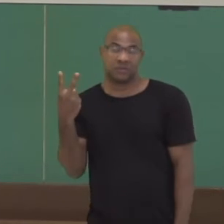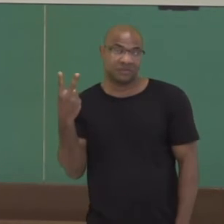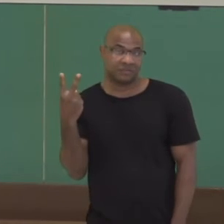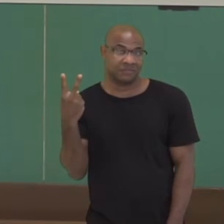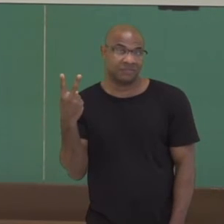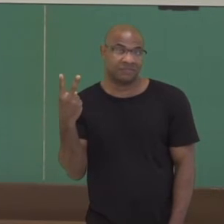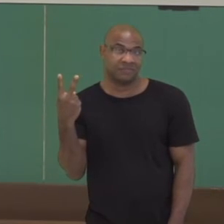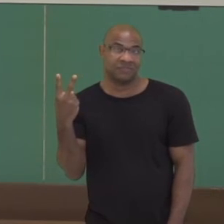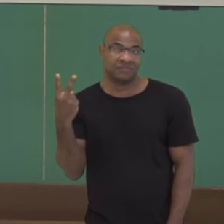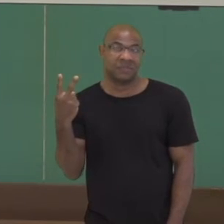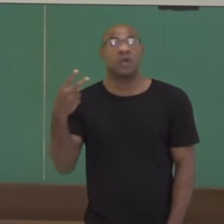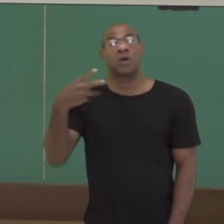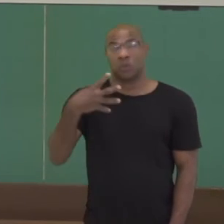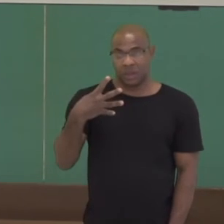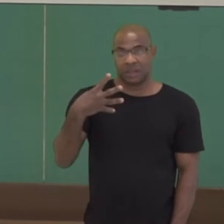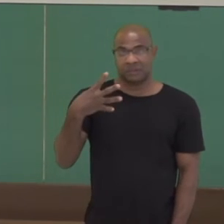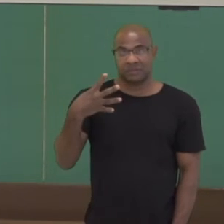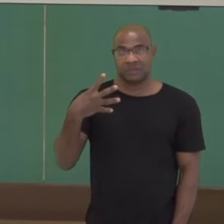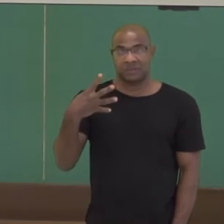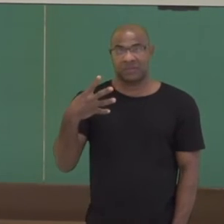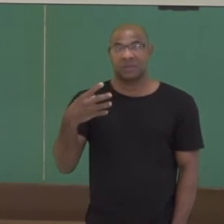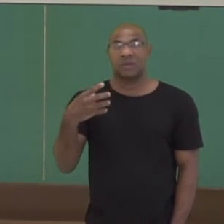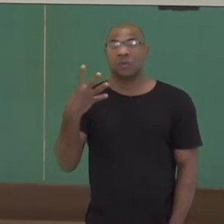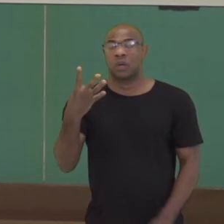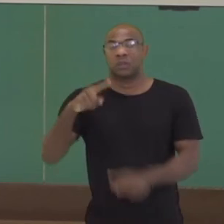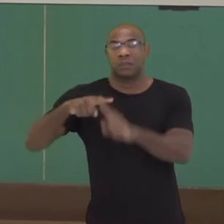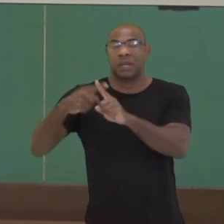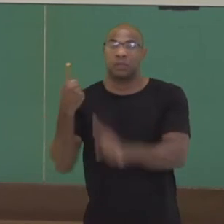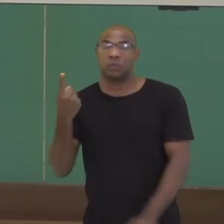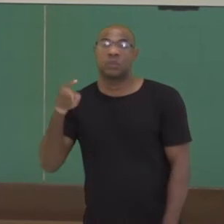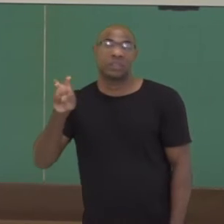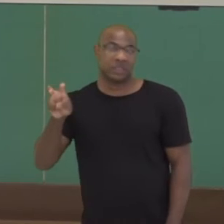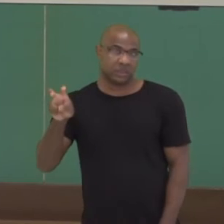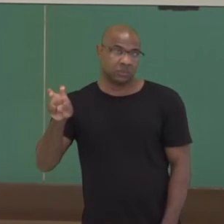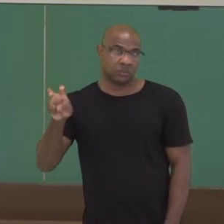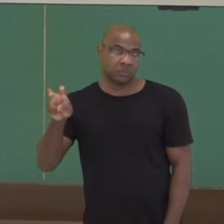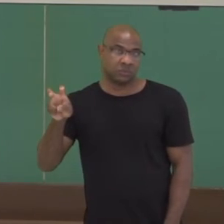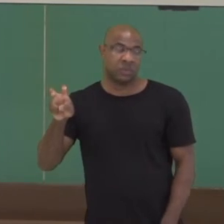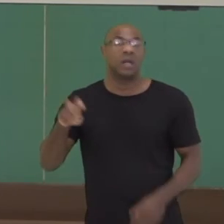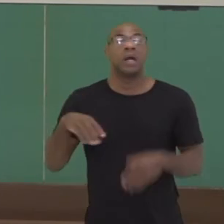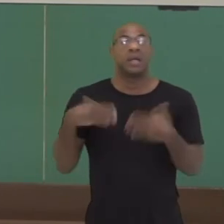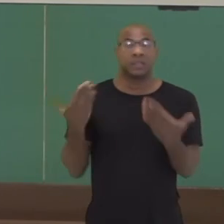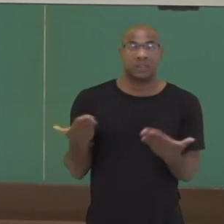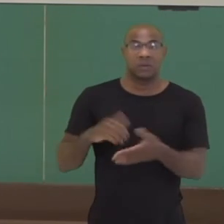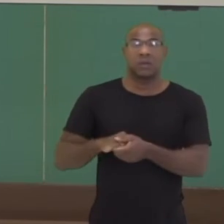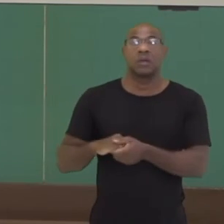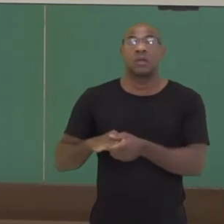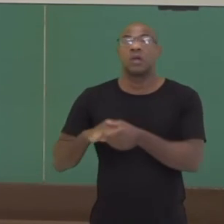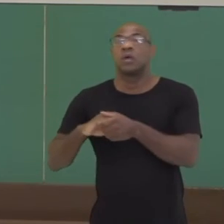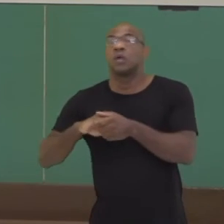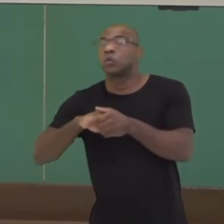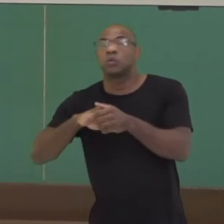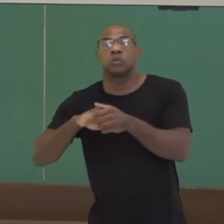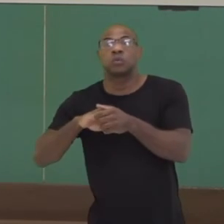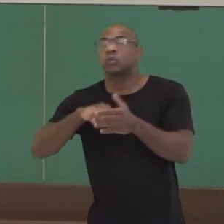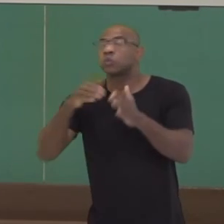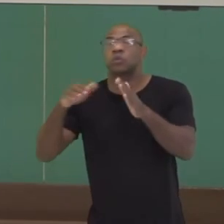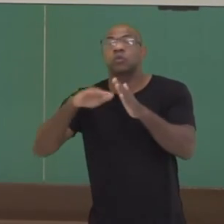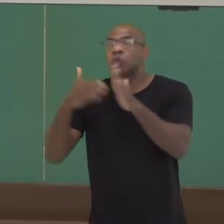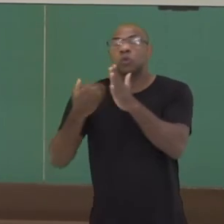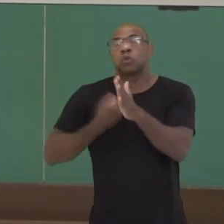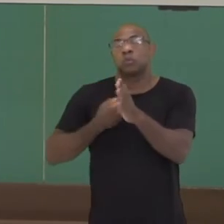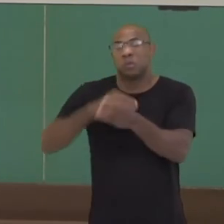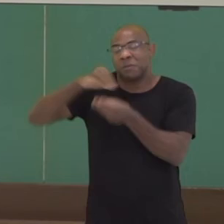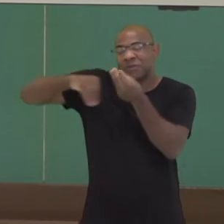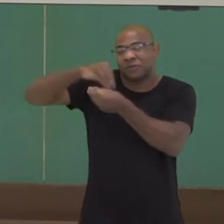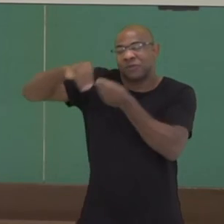2? 4, né? 4 mais 1, 5. Então, todo número misto,